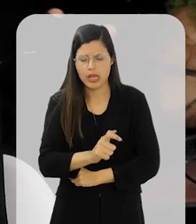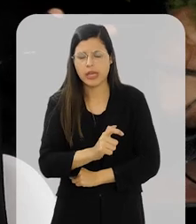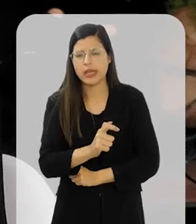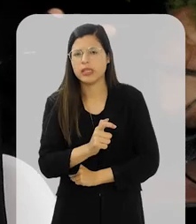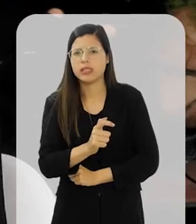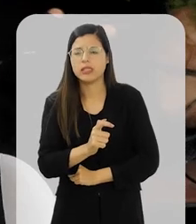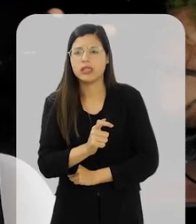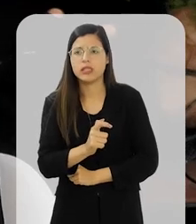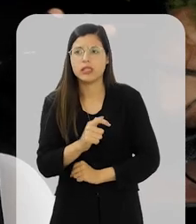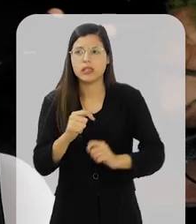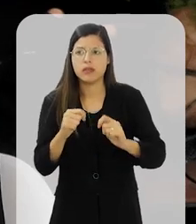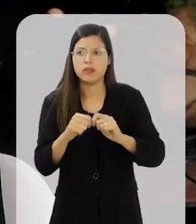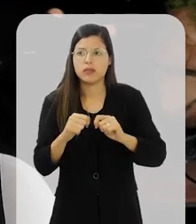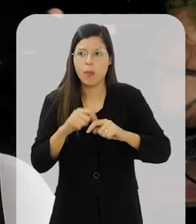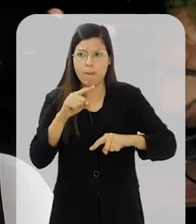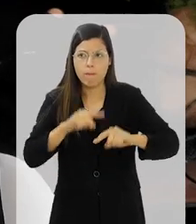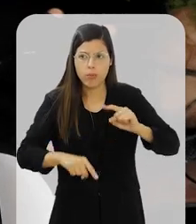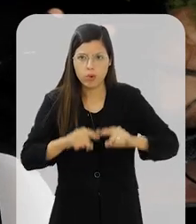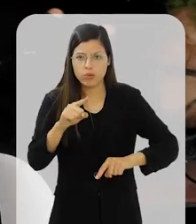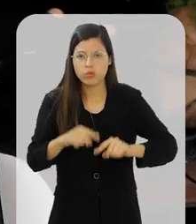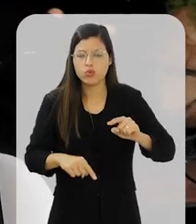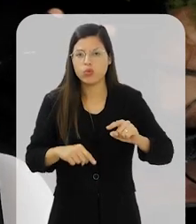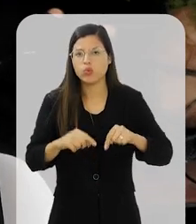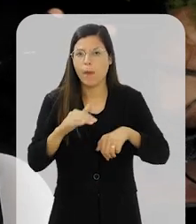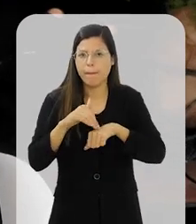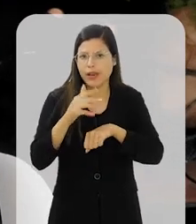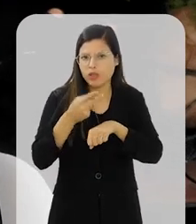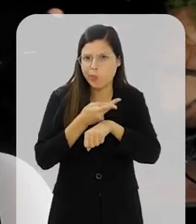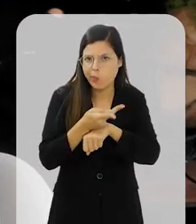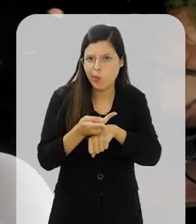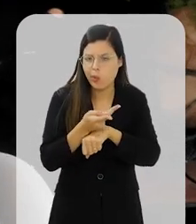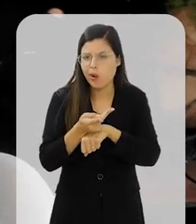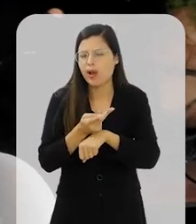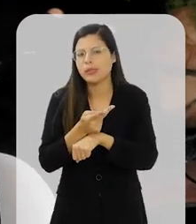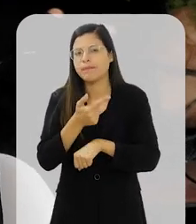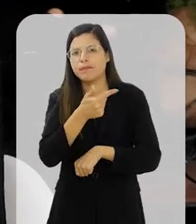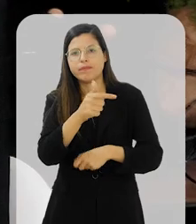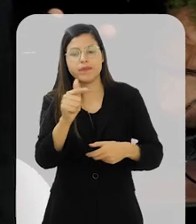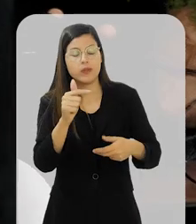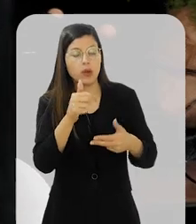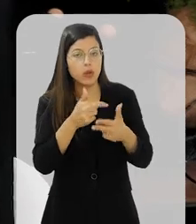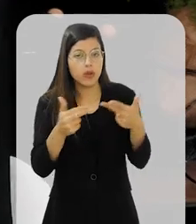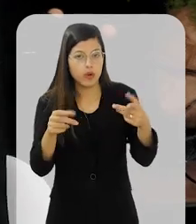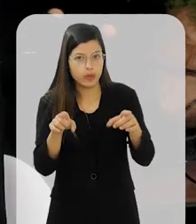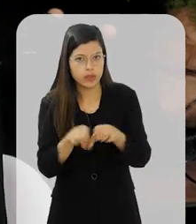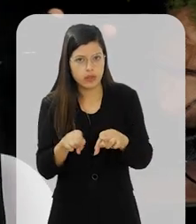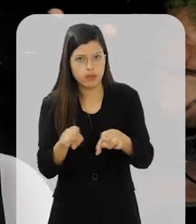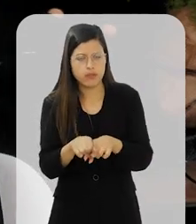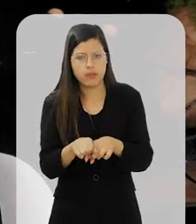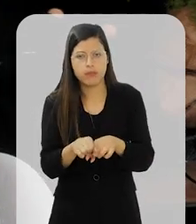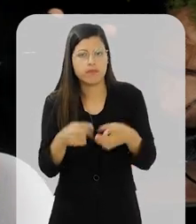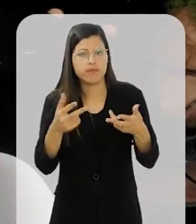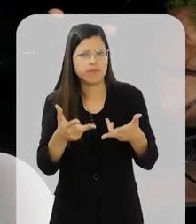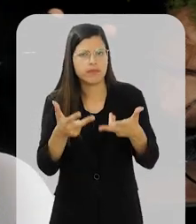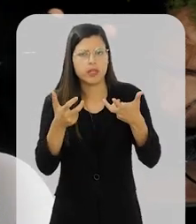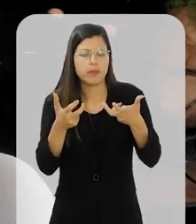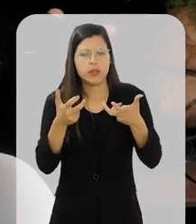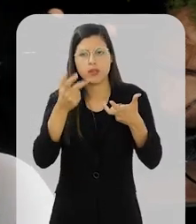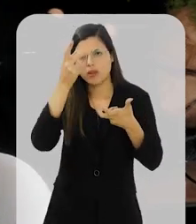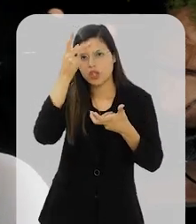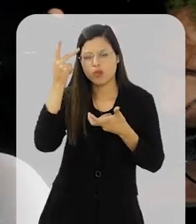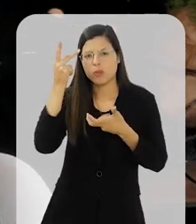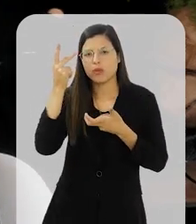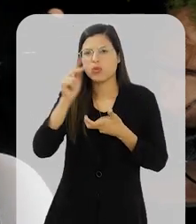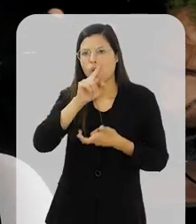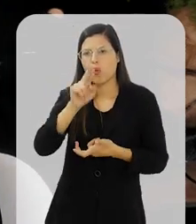Isso faz com que esses produtos sejam mais procurados? E outra questão também, eu vejo